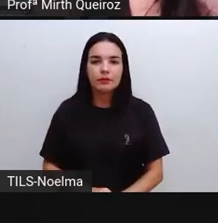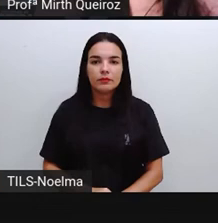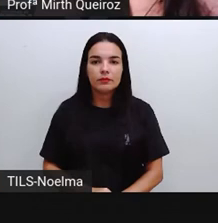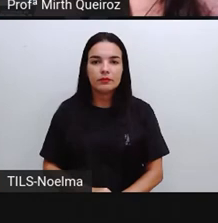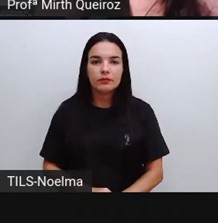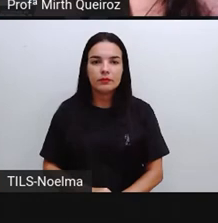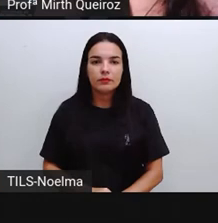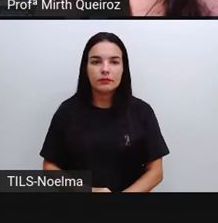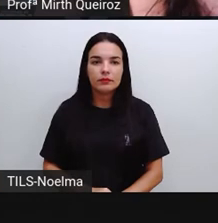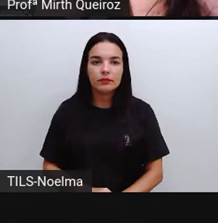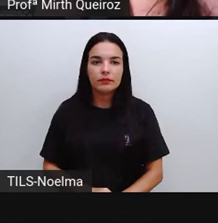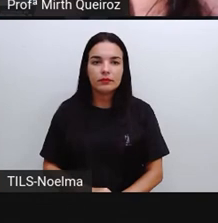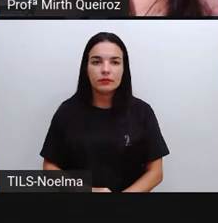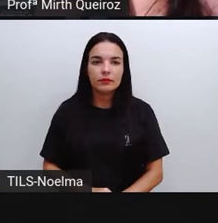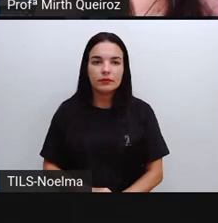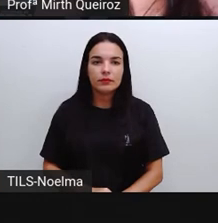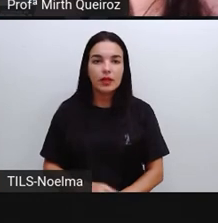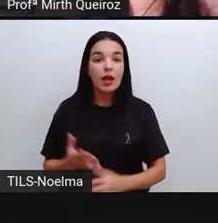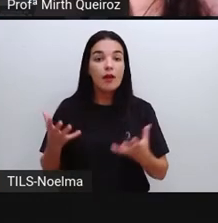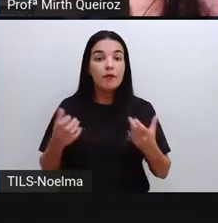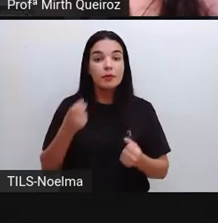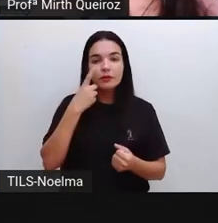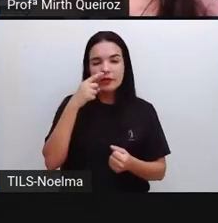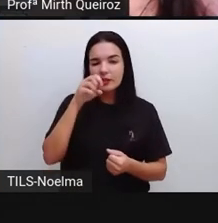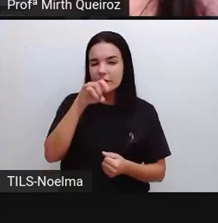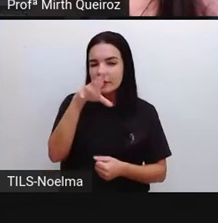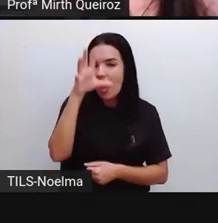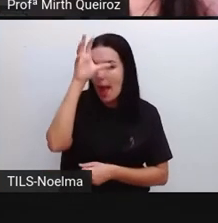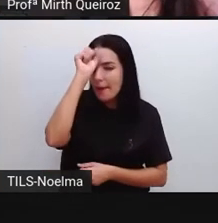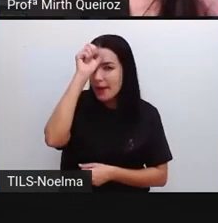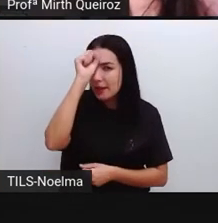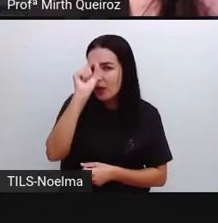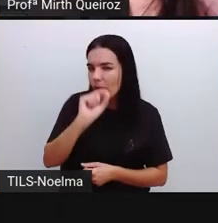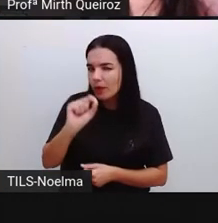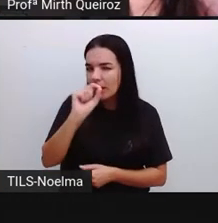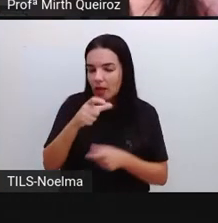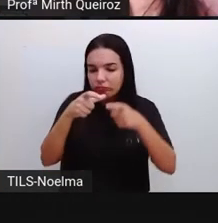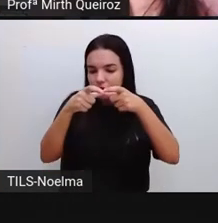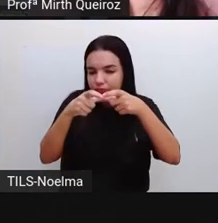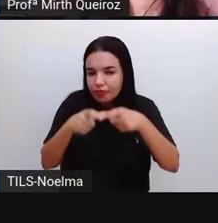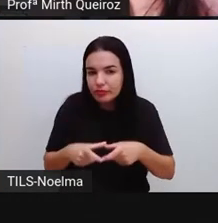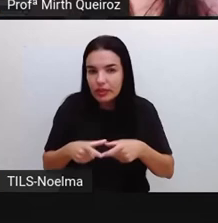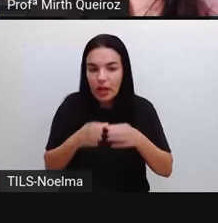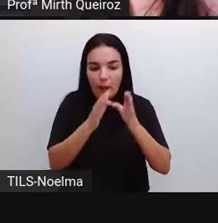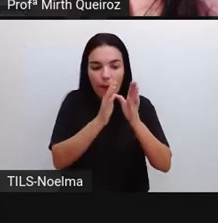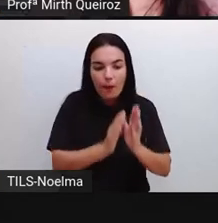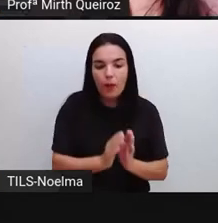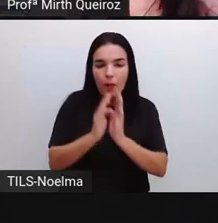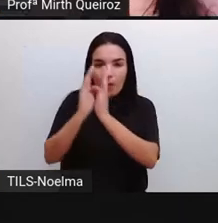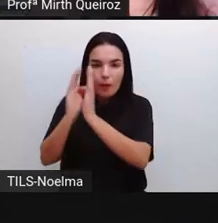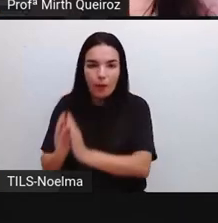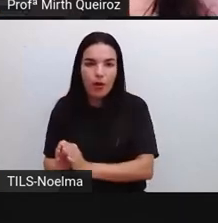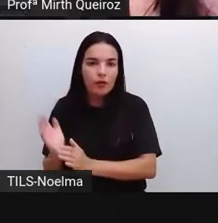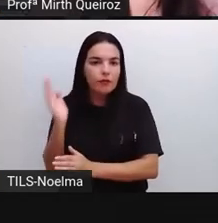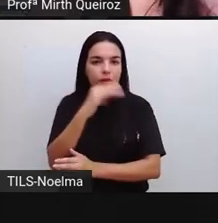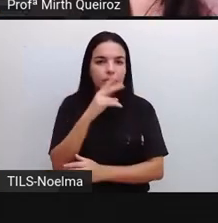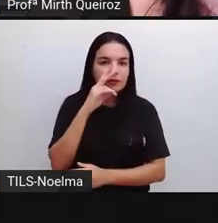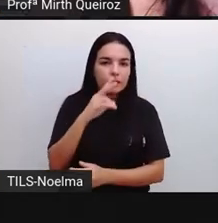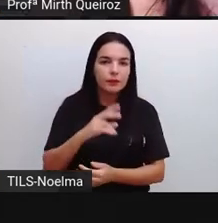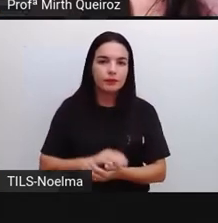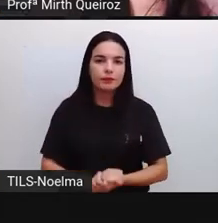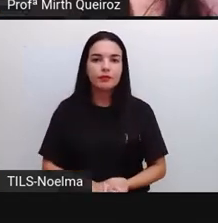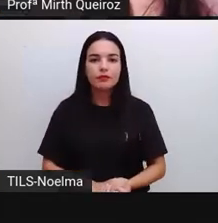eu queria o número e vamos ver se você aprendeu aí o valor posicional vamos